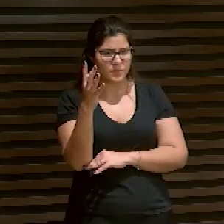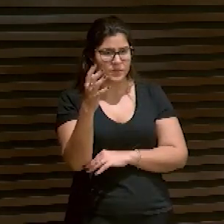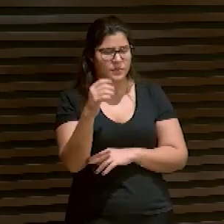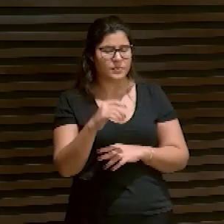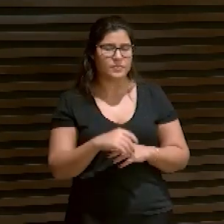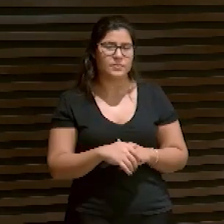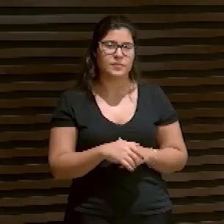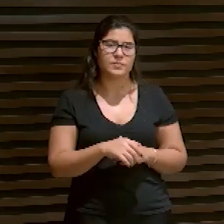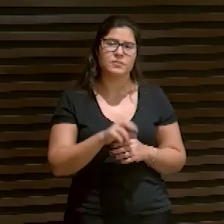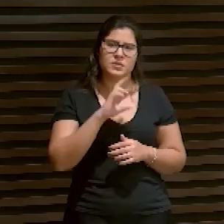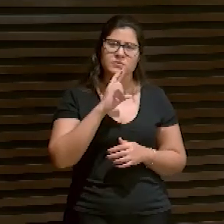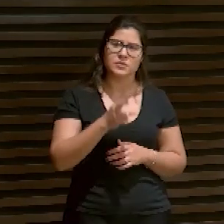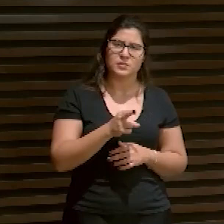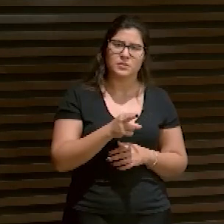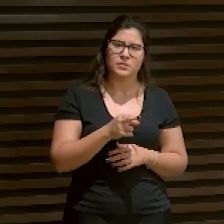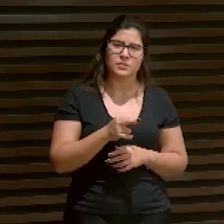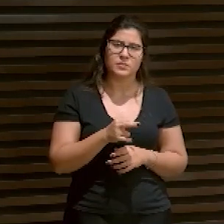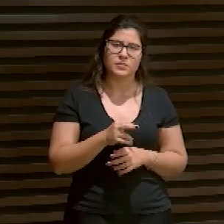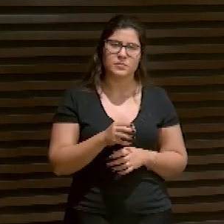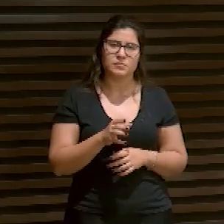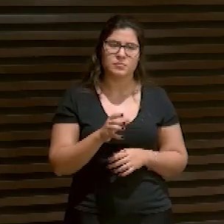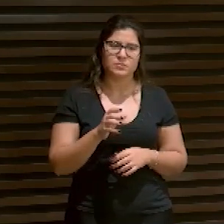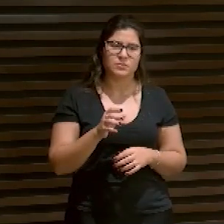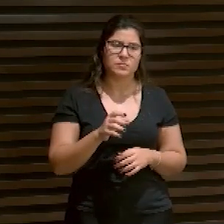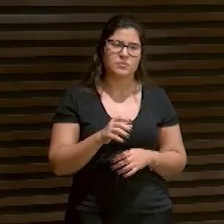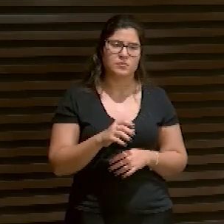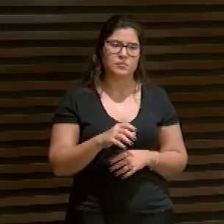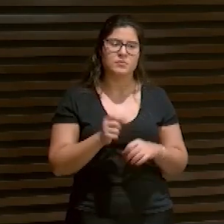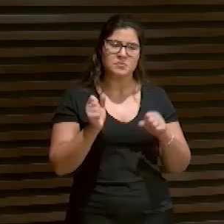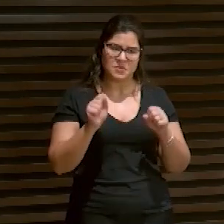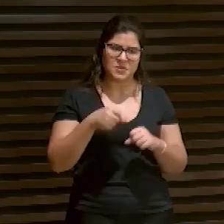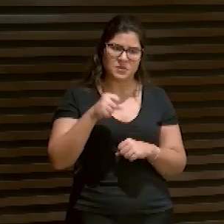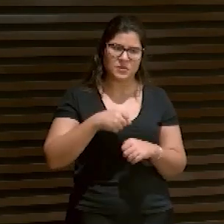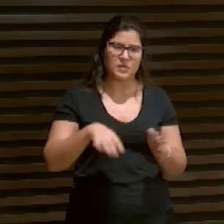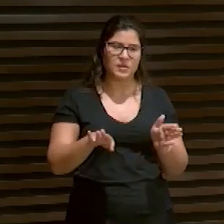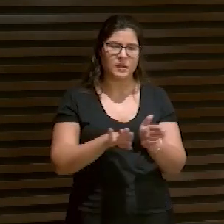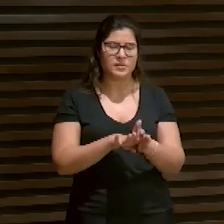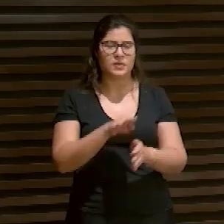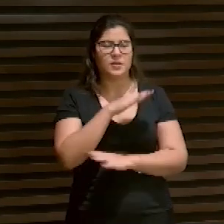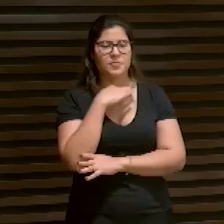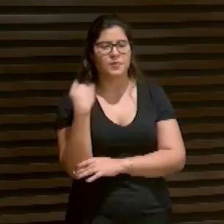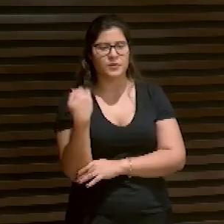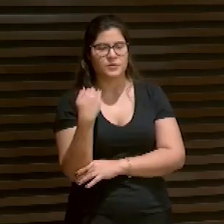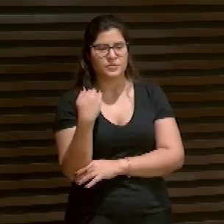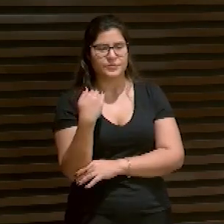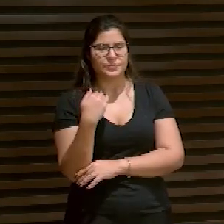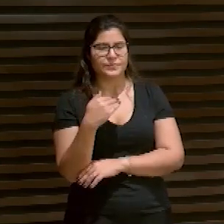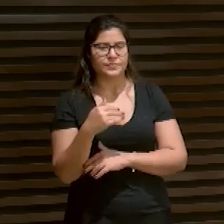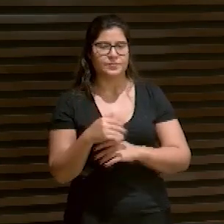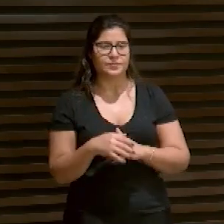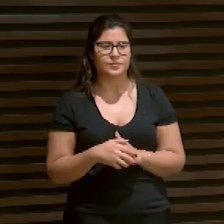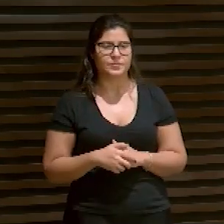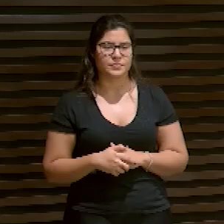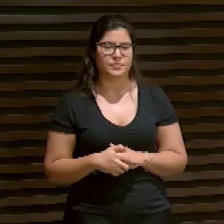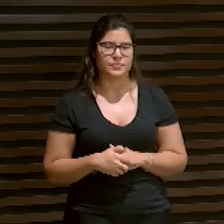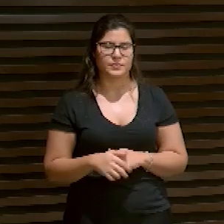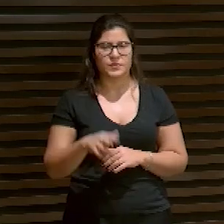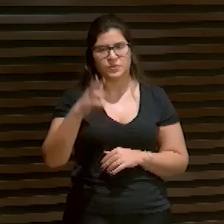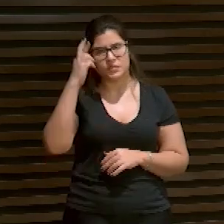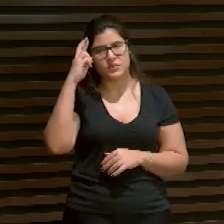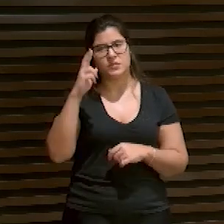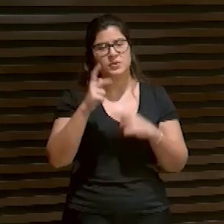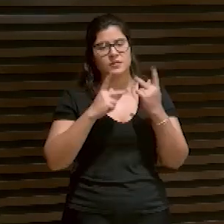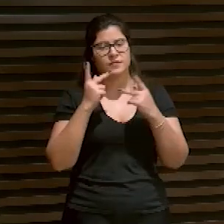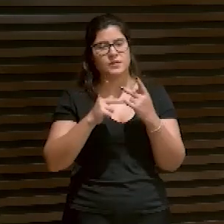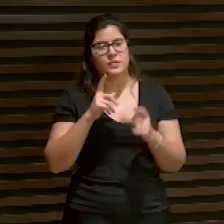Ele respondeu: é razoável minha ira até a morte. Tornou o Senhor: tens compaixão da planta, que te não